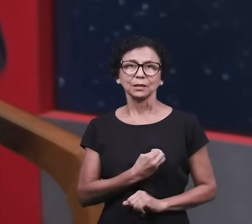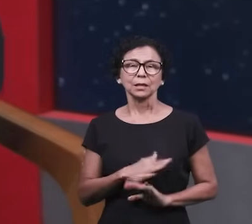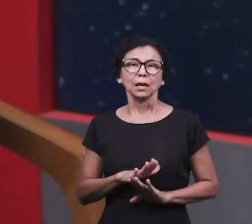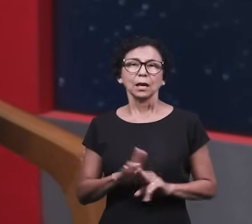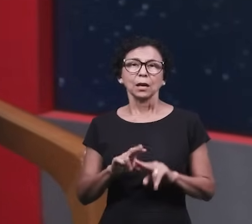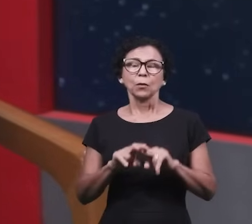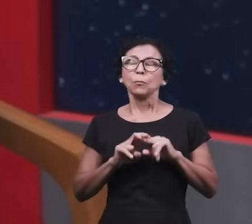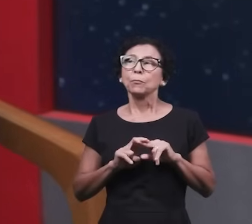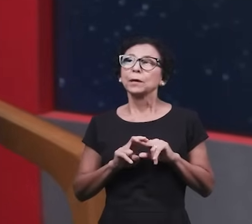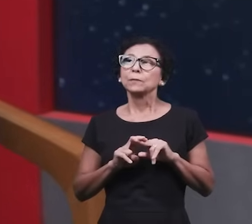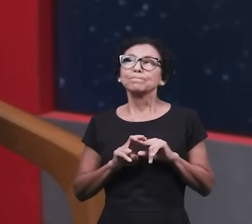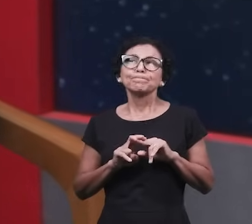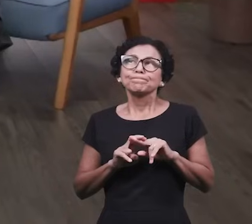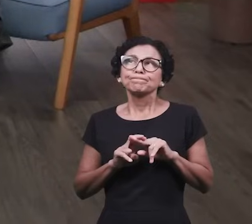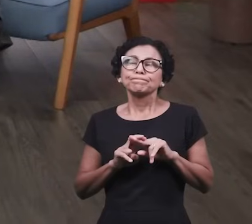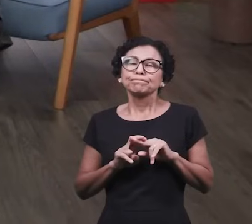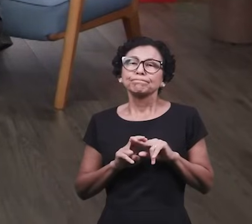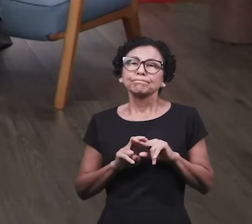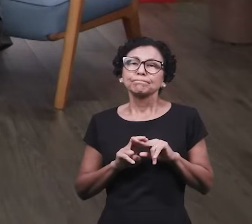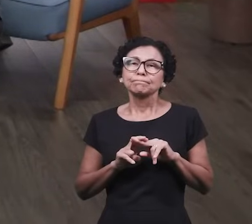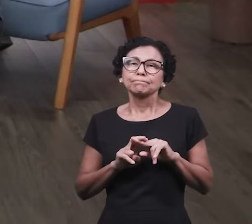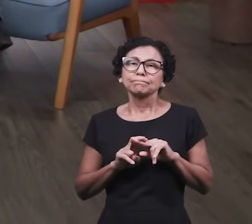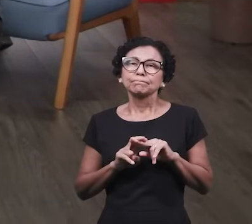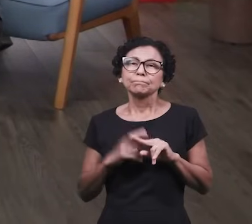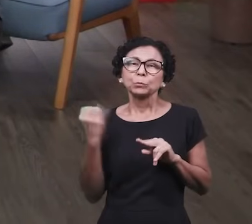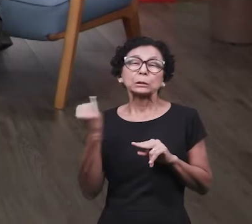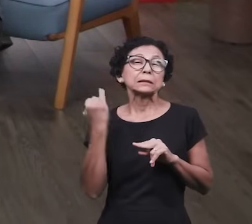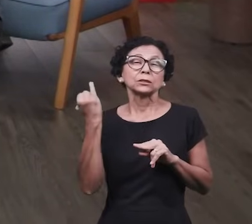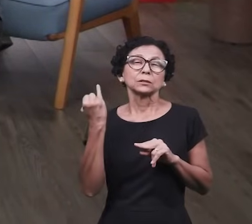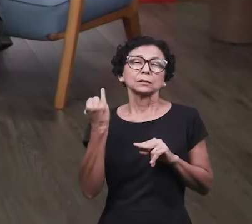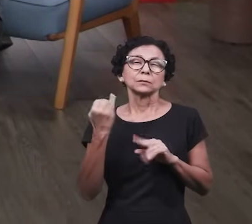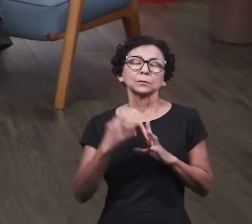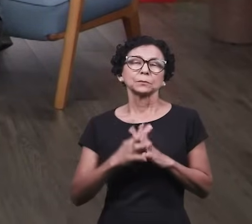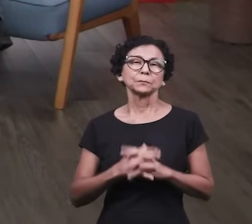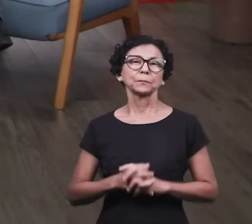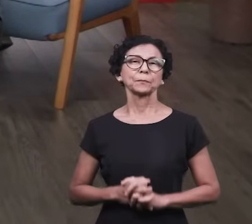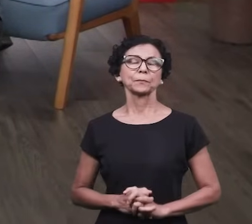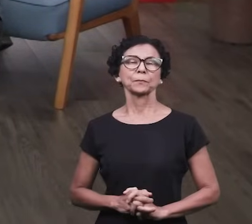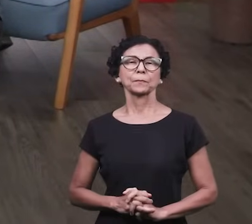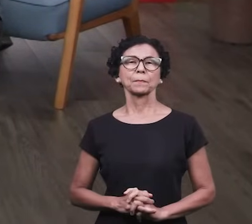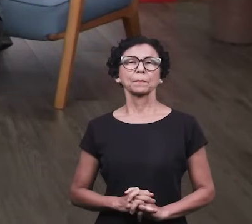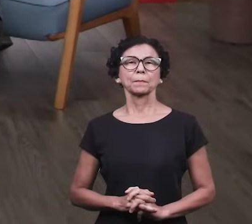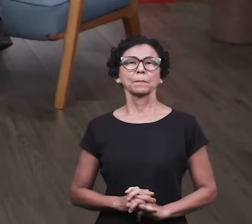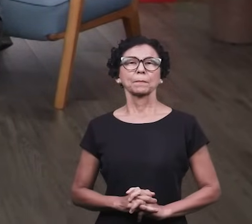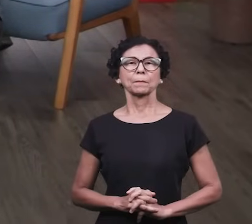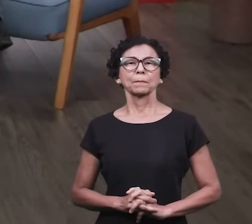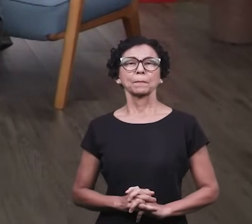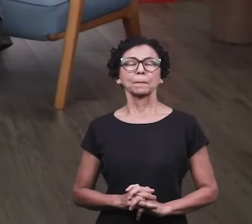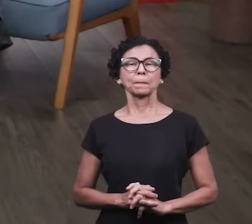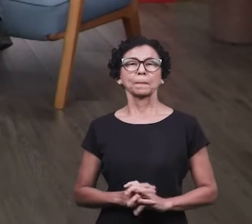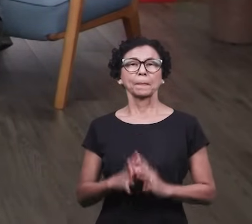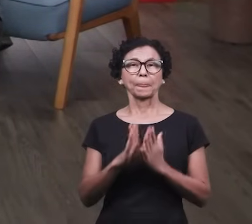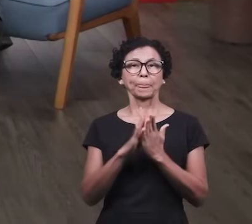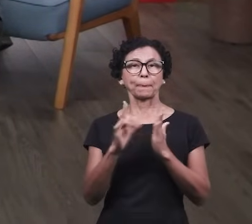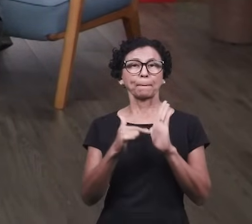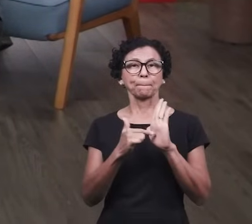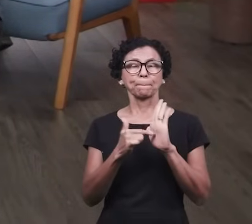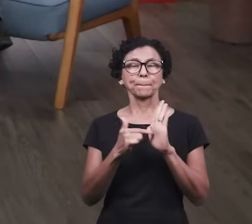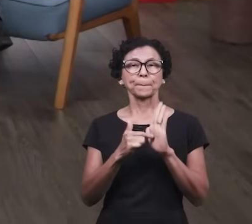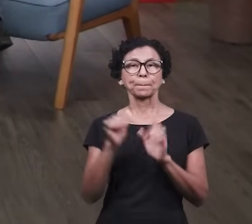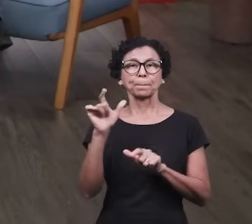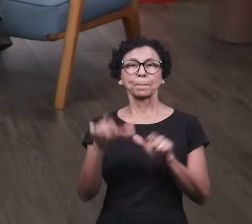assim, excepcional. E outra coisa, Sérgio, a palavra, a Bíblia, ela tem